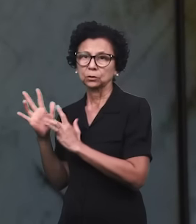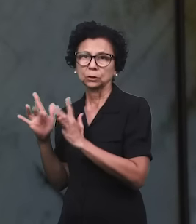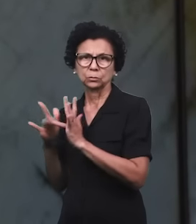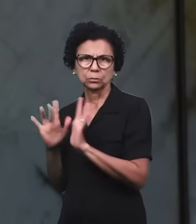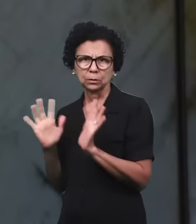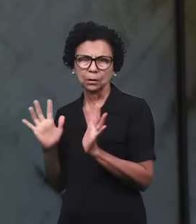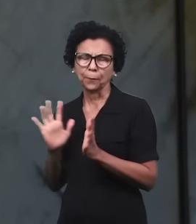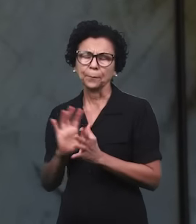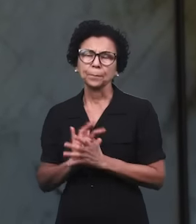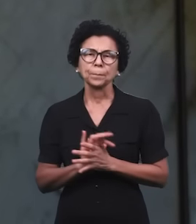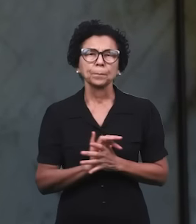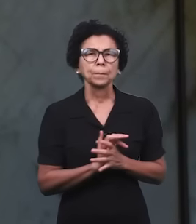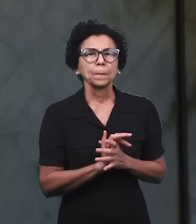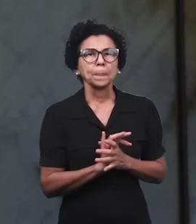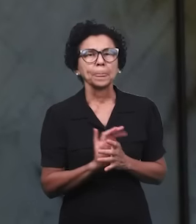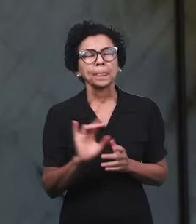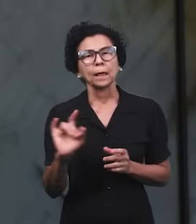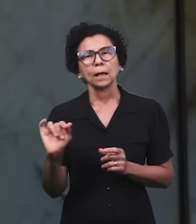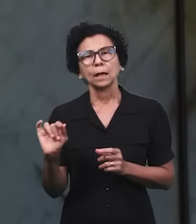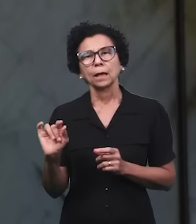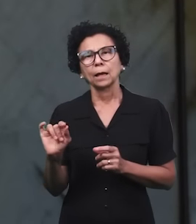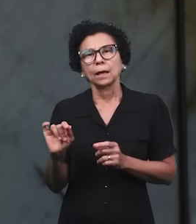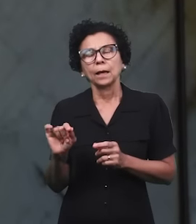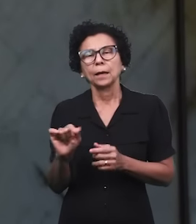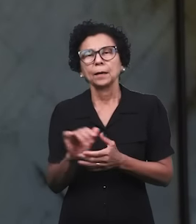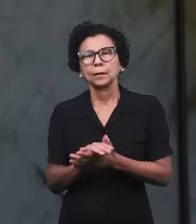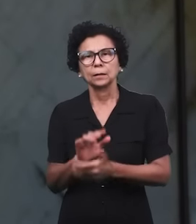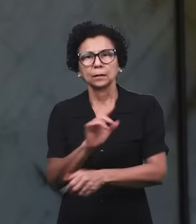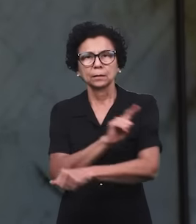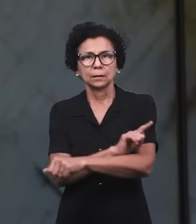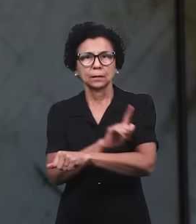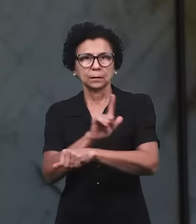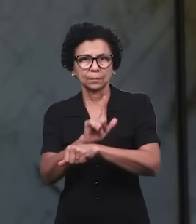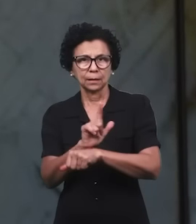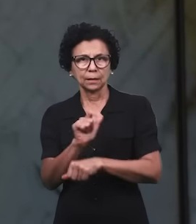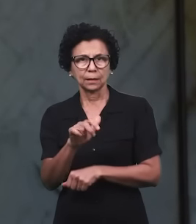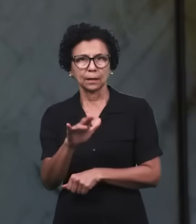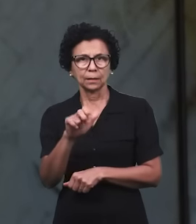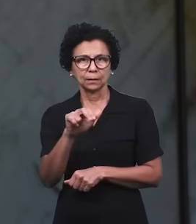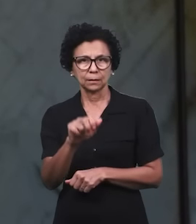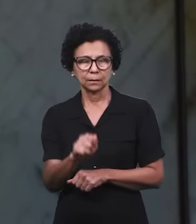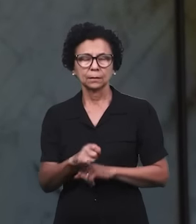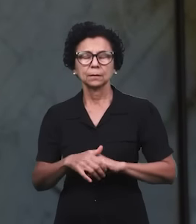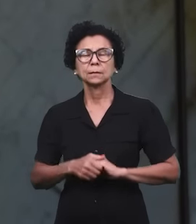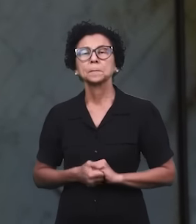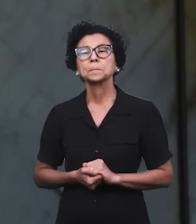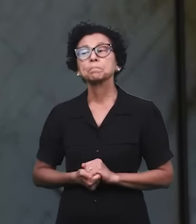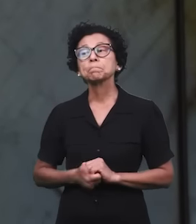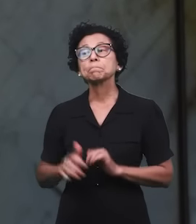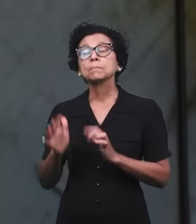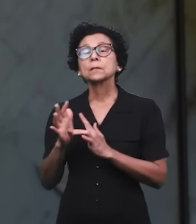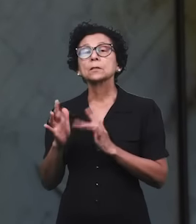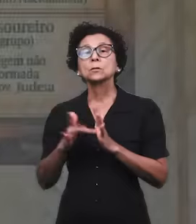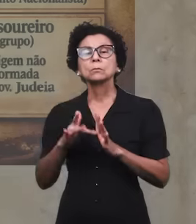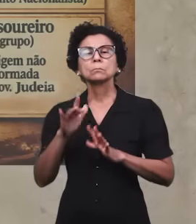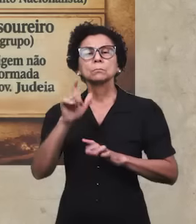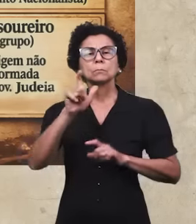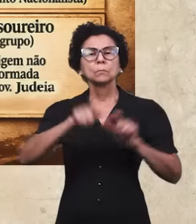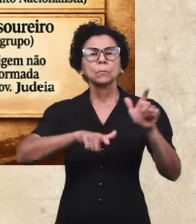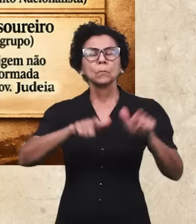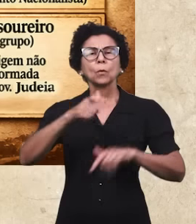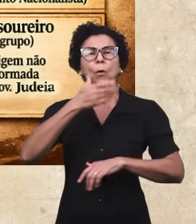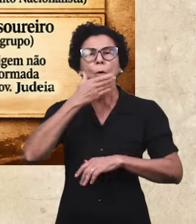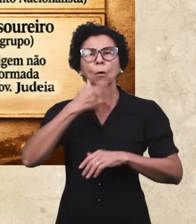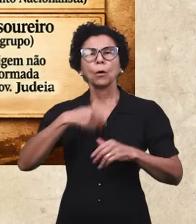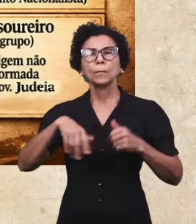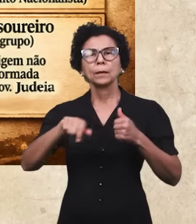anterior, historicamente, anterior a Caná da Galileia. O Senhor Jesus havia chamado homens,